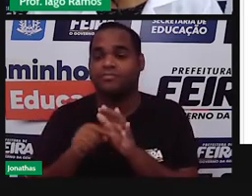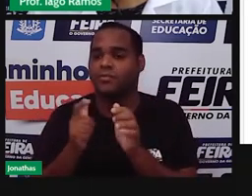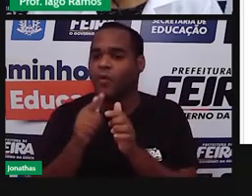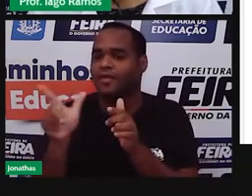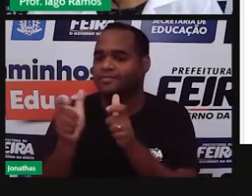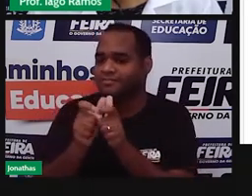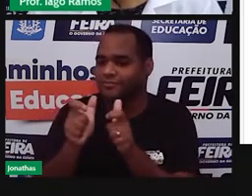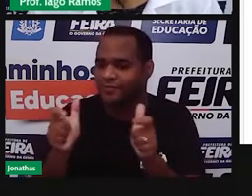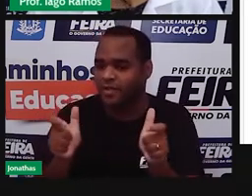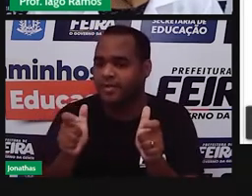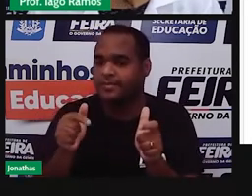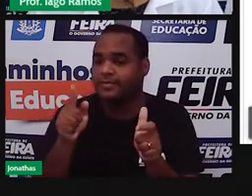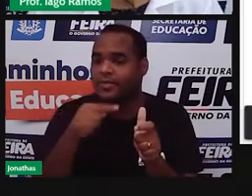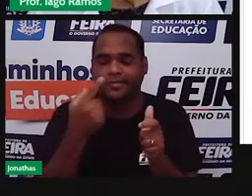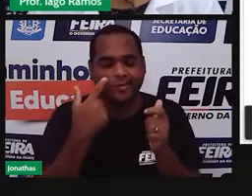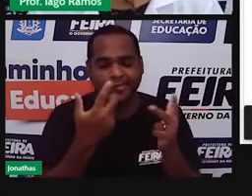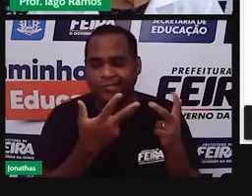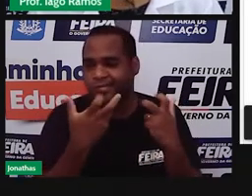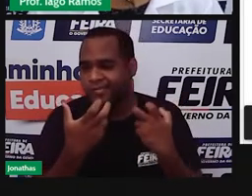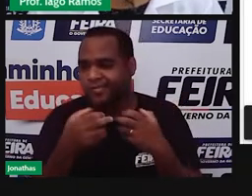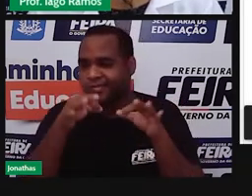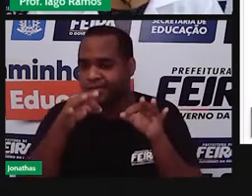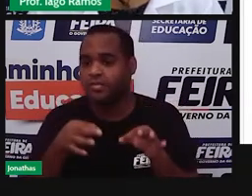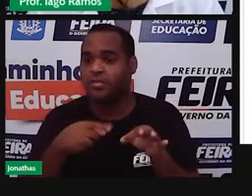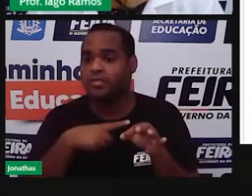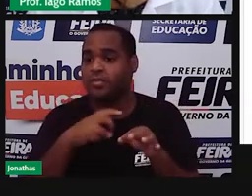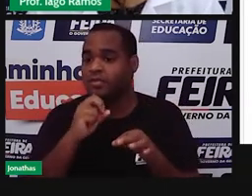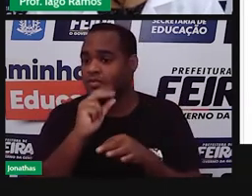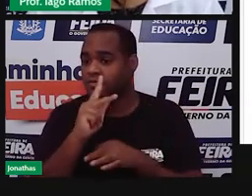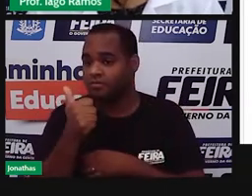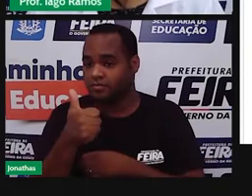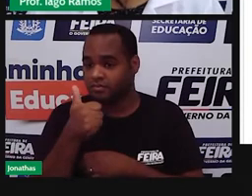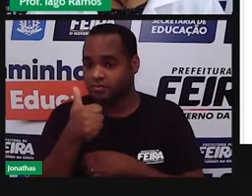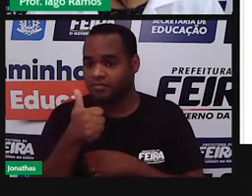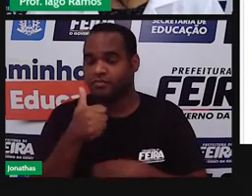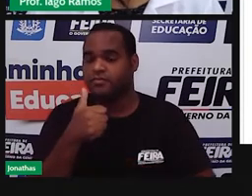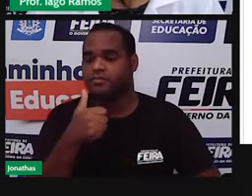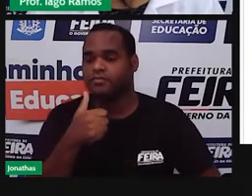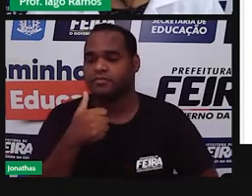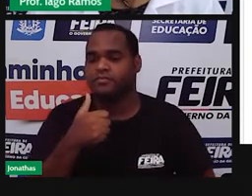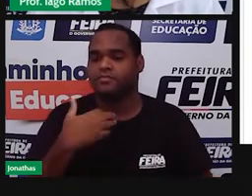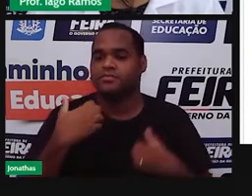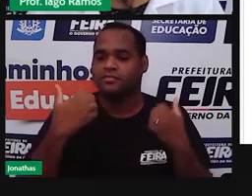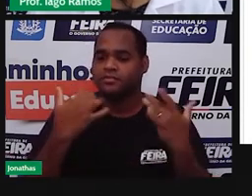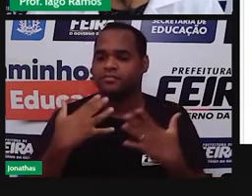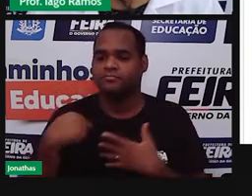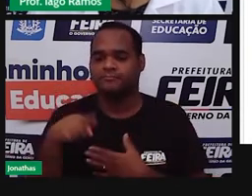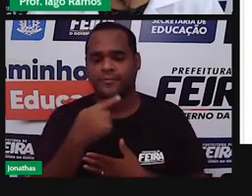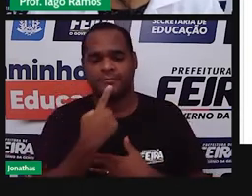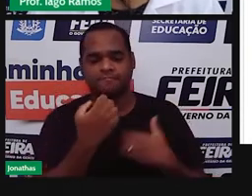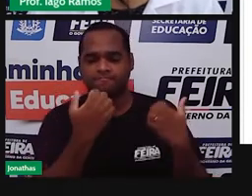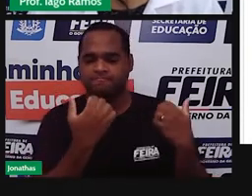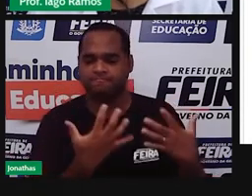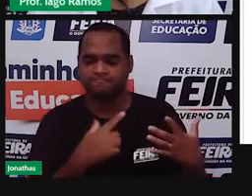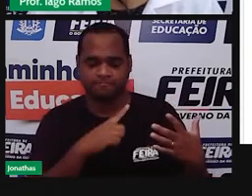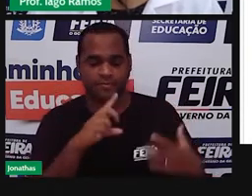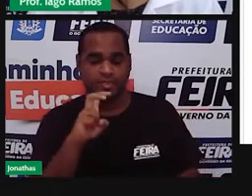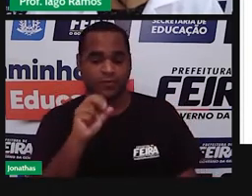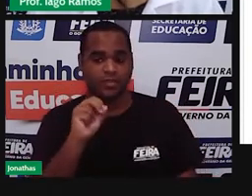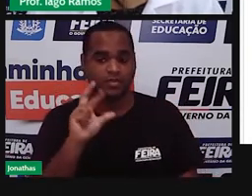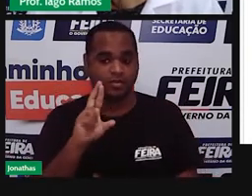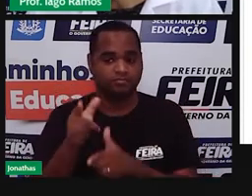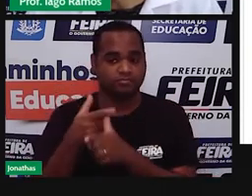para a gente enxergar direitinho. Olha só, beleza. Só que eu só peguei esses R$ 50